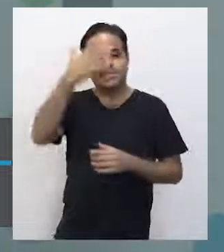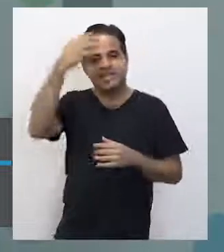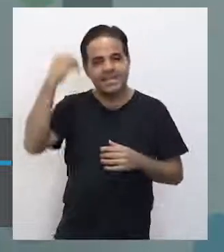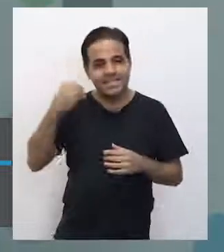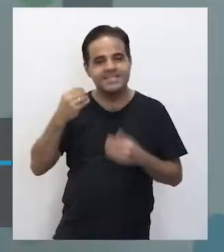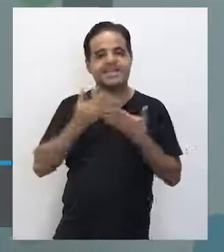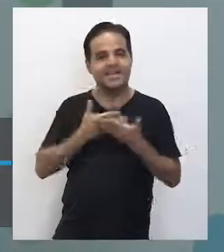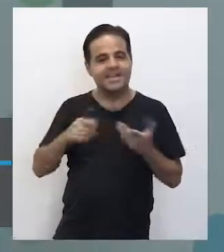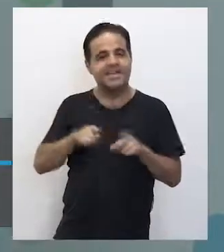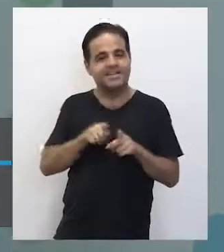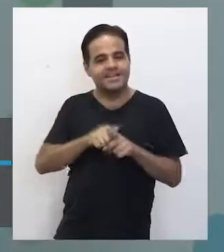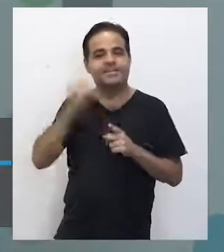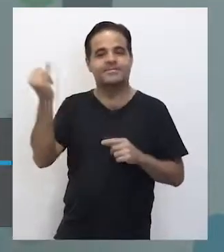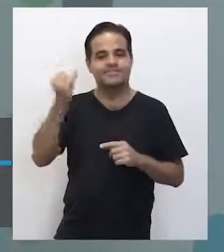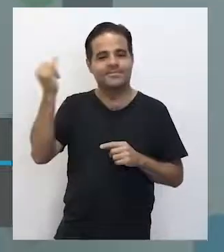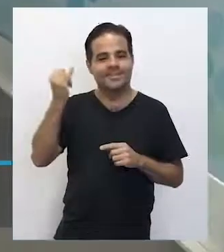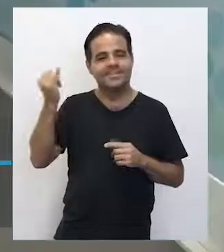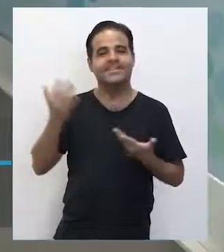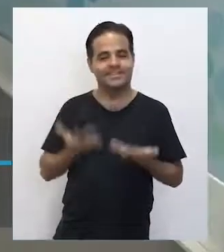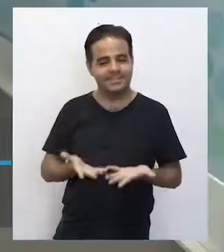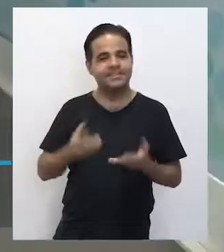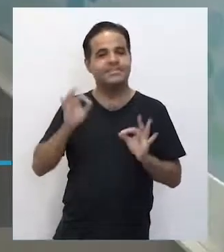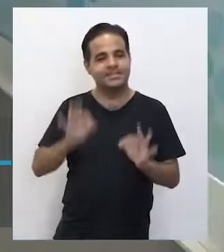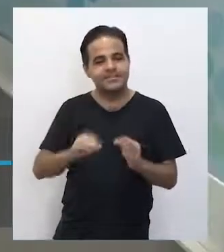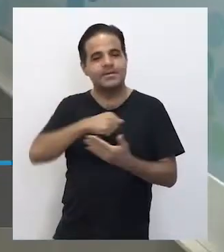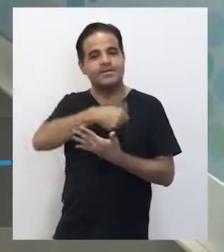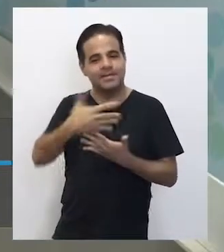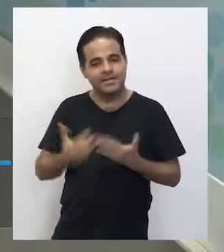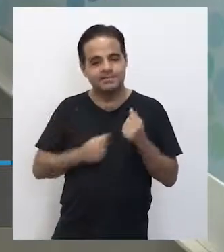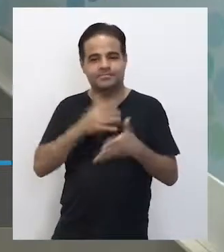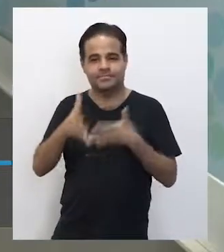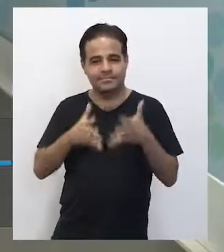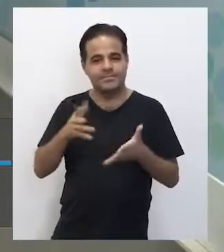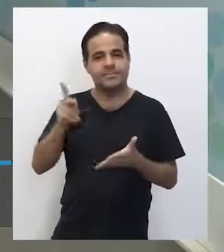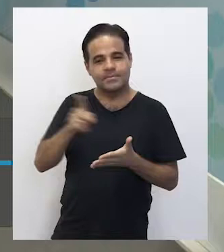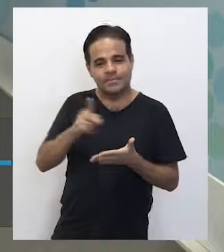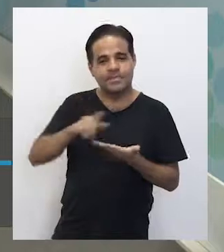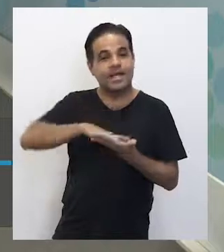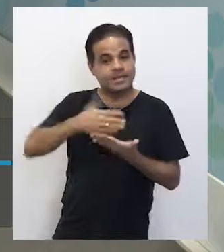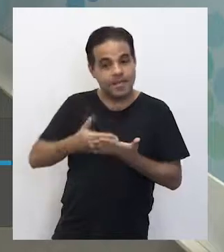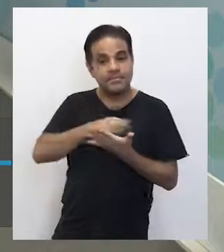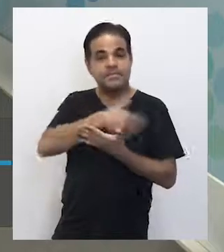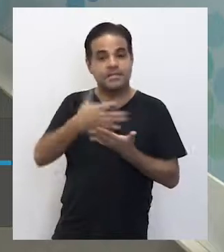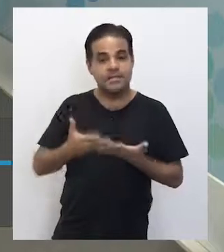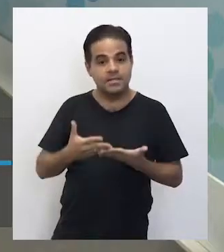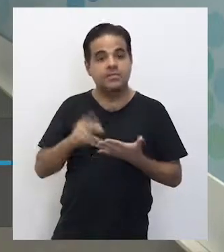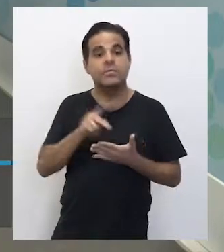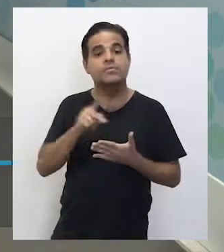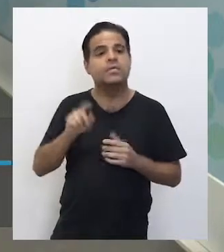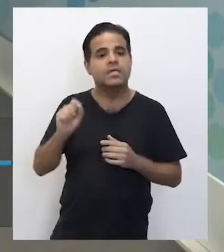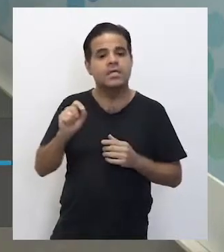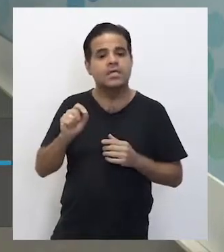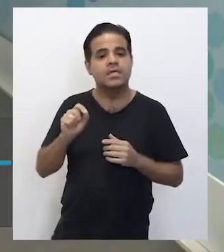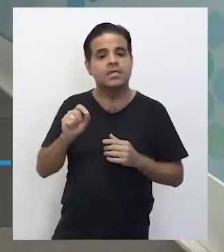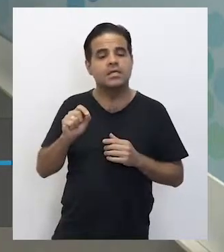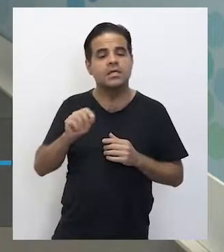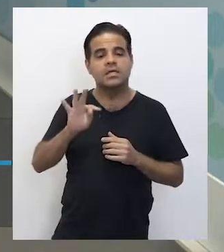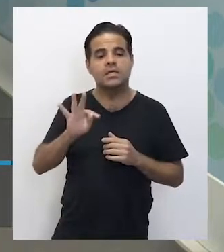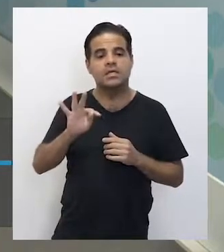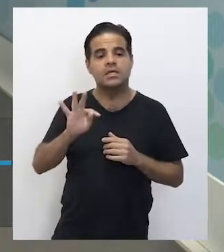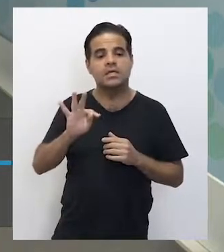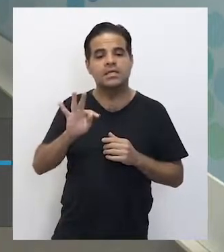Como eles são fundamentais. Ó, a professora Tami, ela é professora de inglês, espanhol e intérprete de Libras. Ah, professora qual? Professora